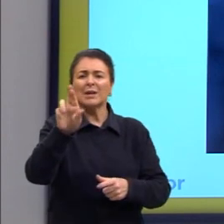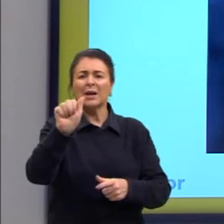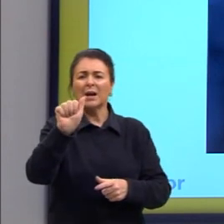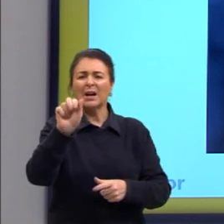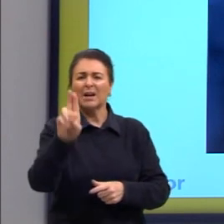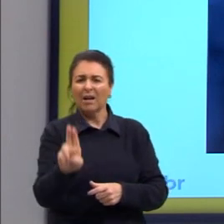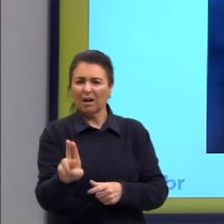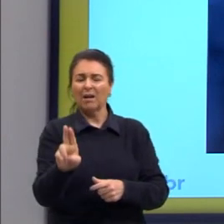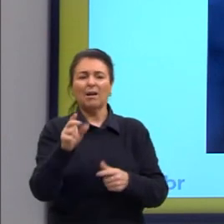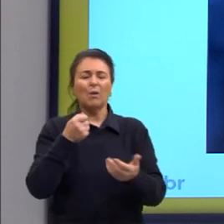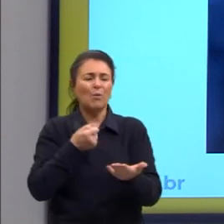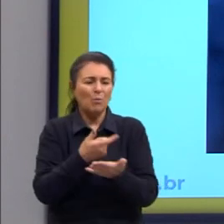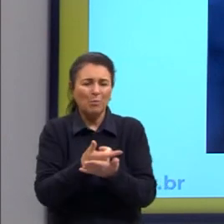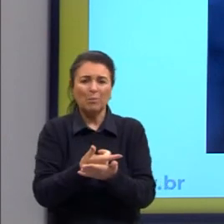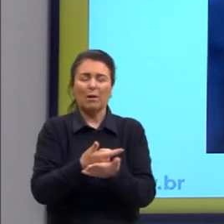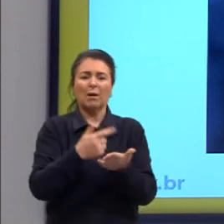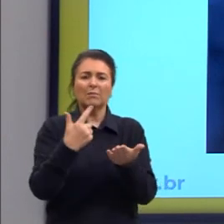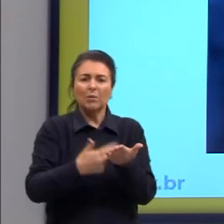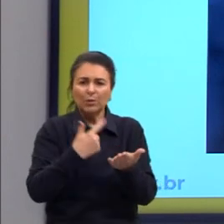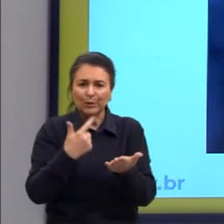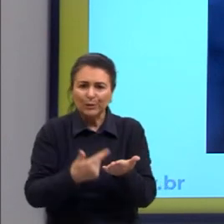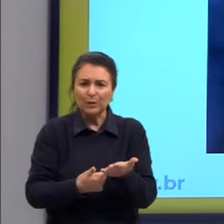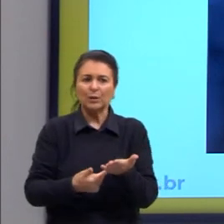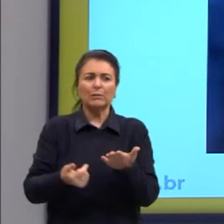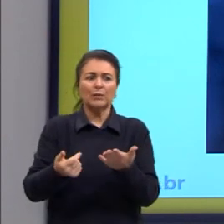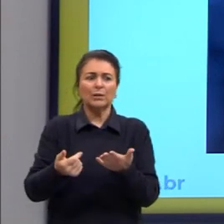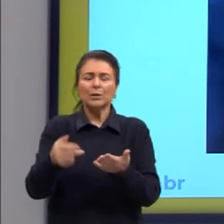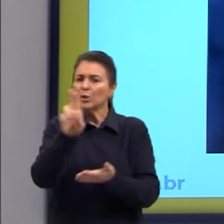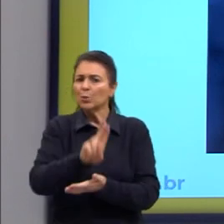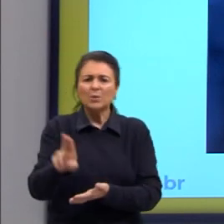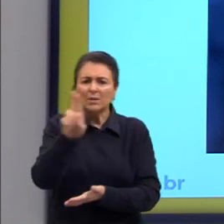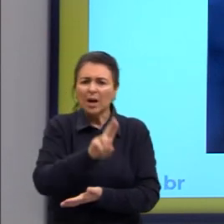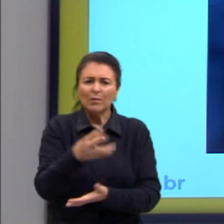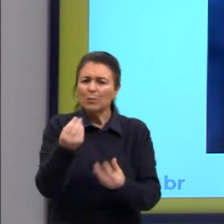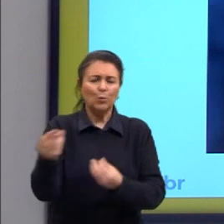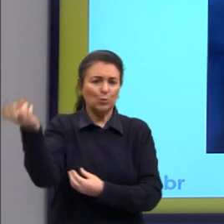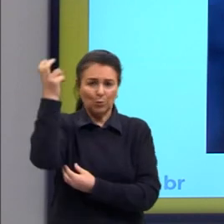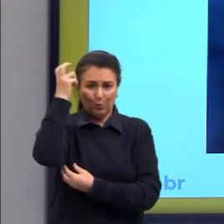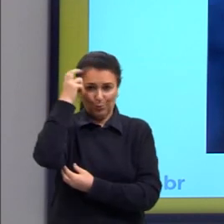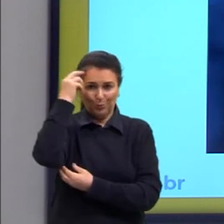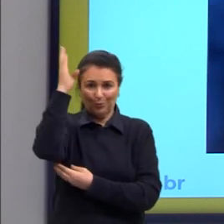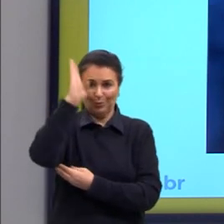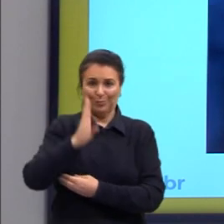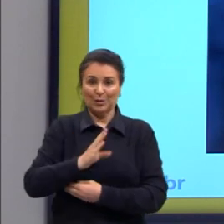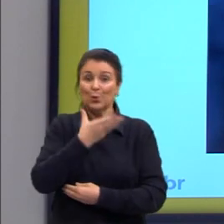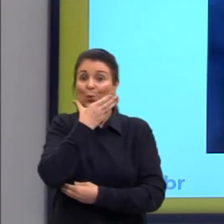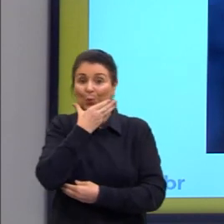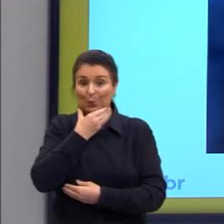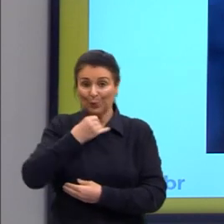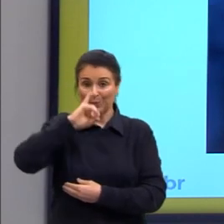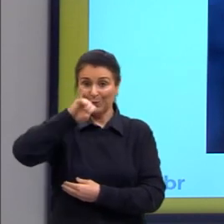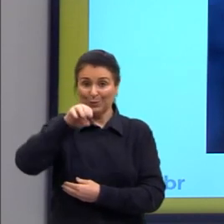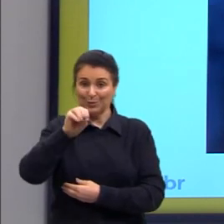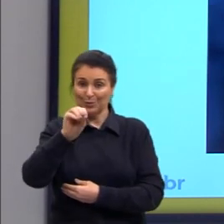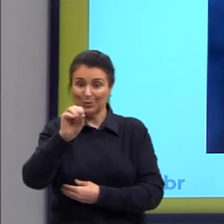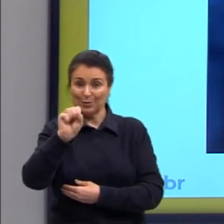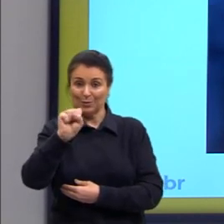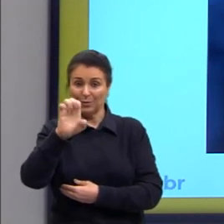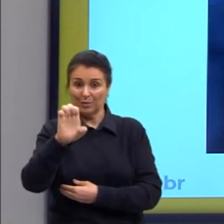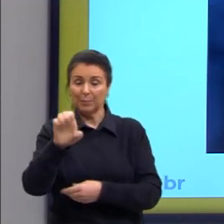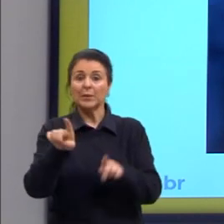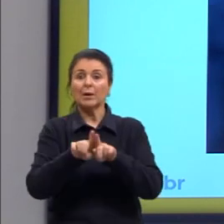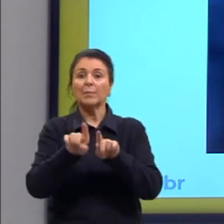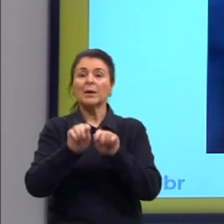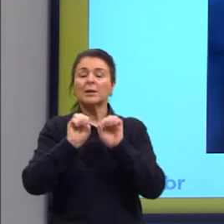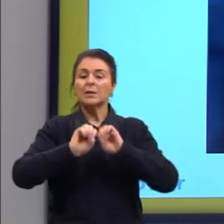livros né consumir a cultura se a dominava inclusive dessa cultura e o José de Alencar ele foi Além de romancista